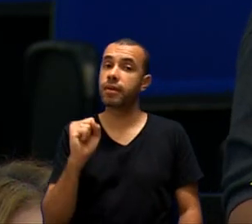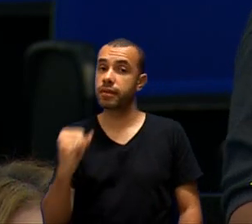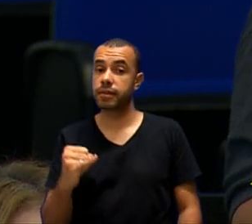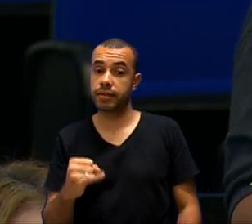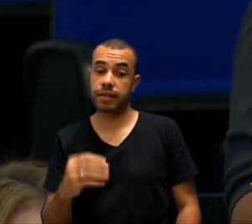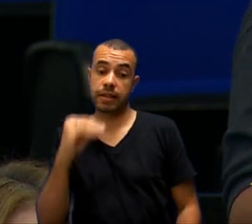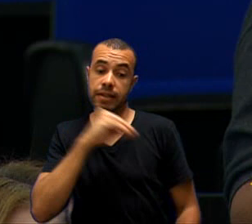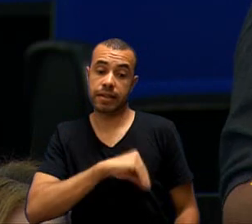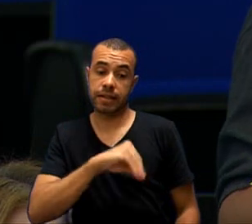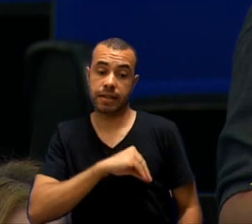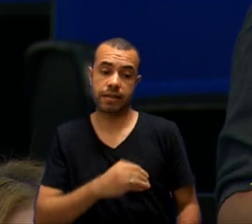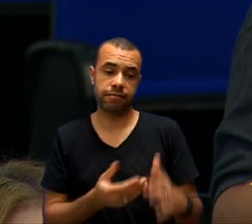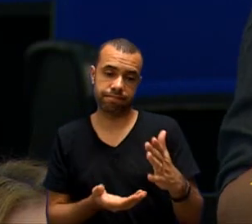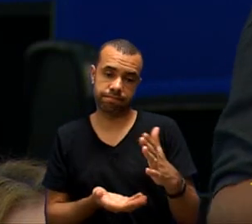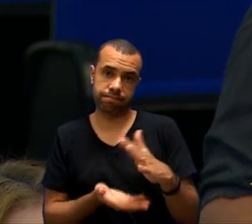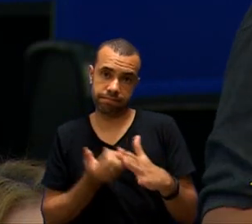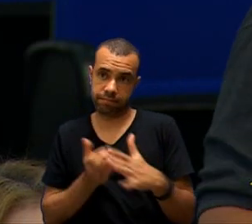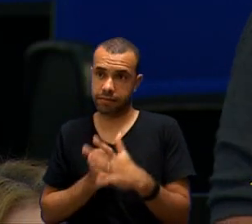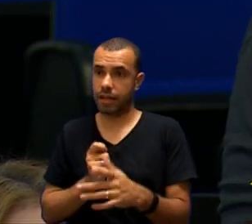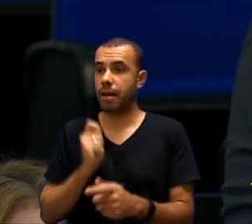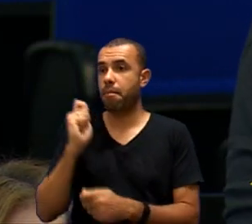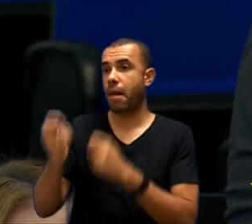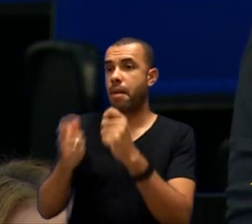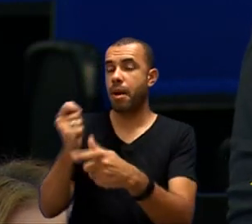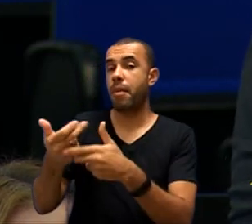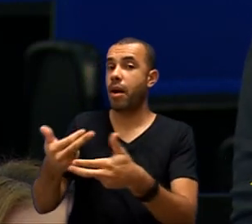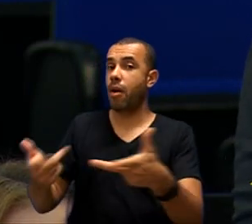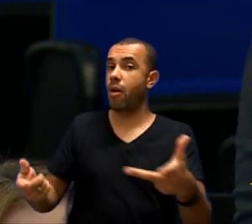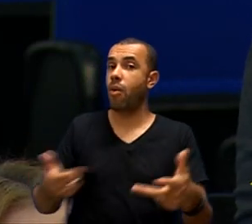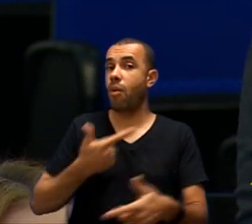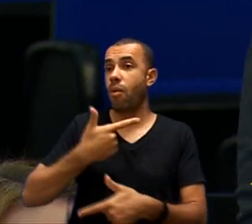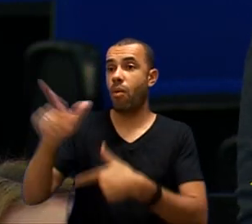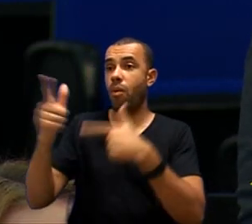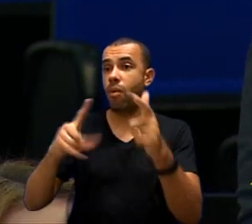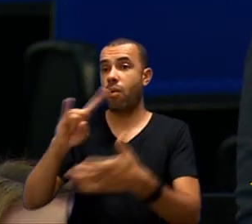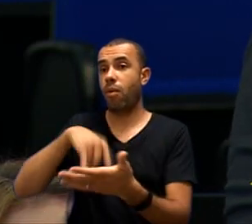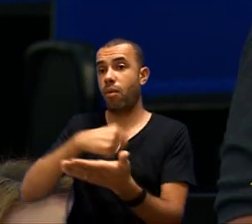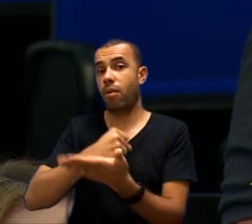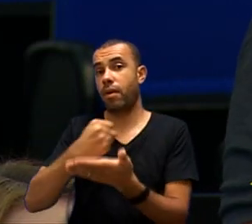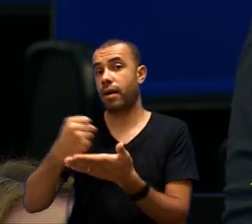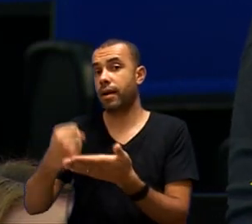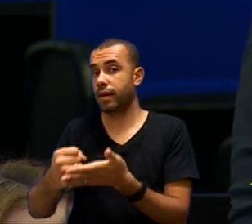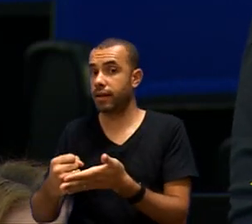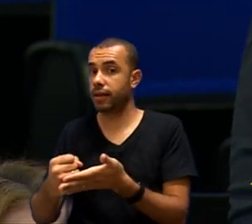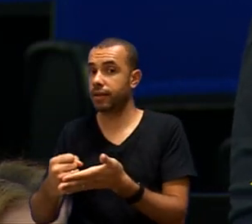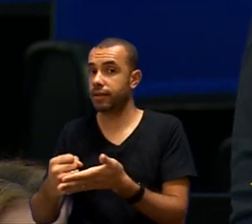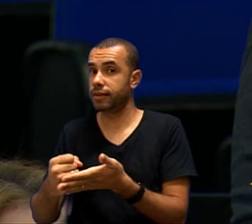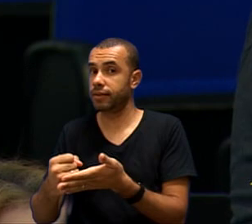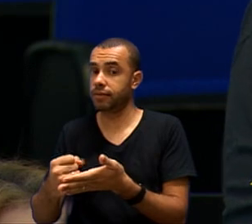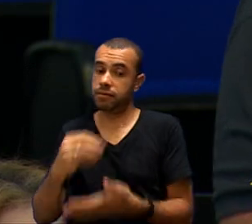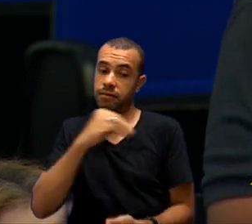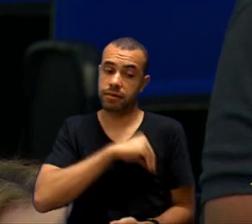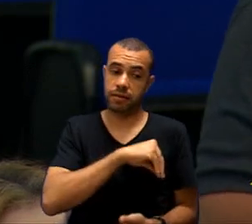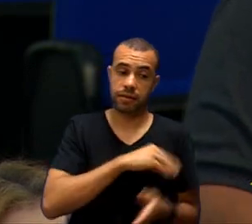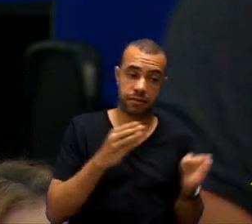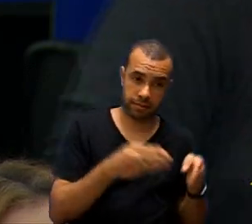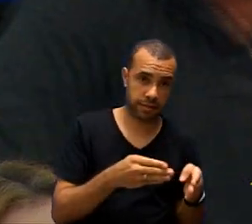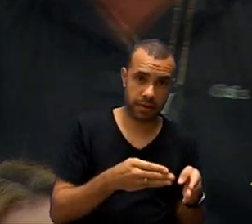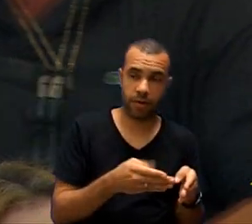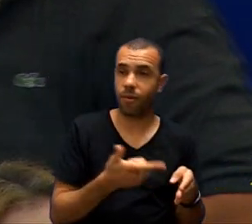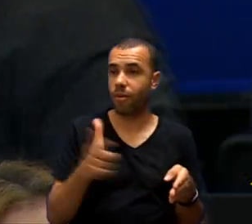do servidor para pagar outros contratos que não seja o salário dos servidores.